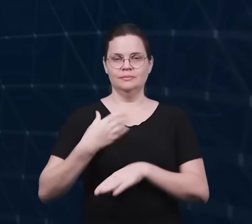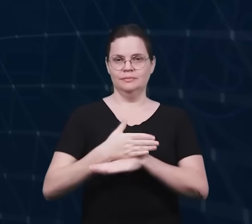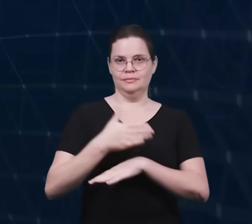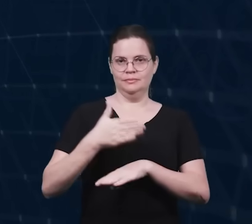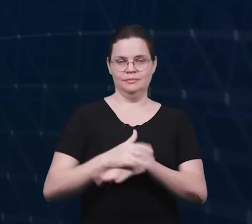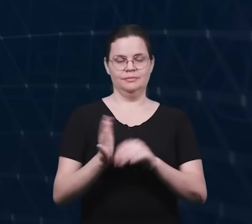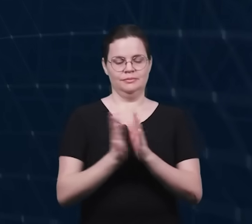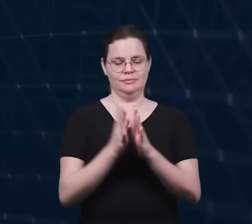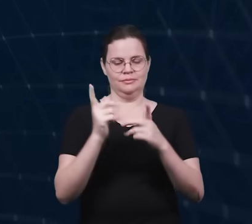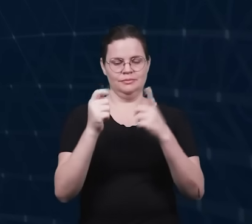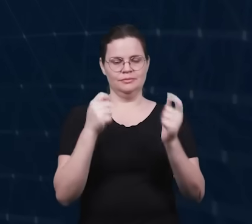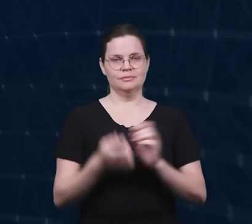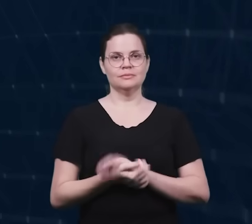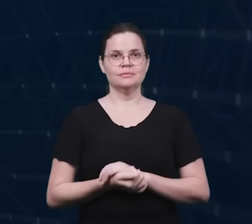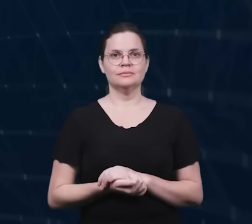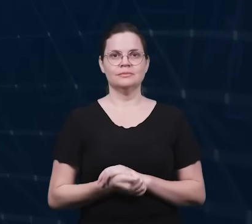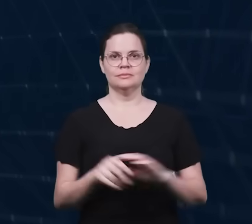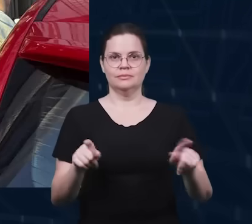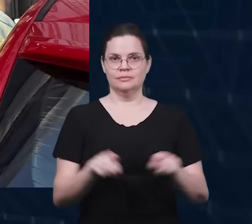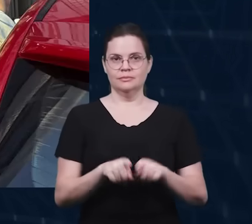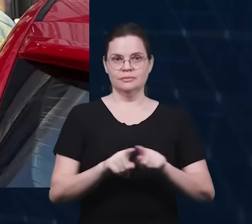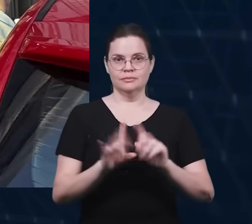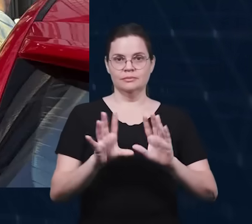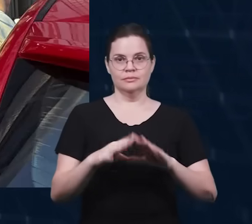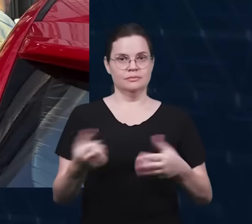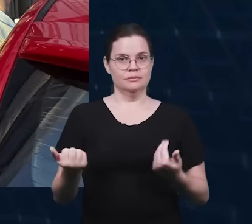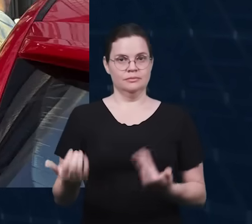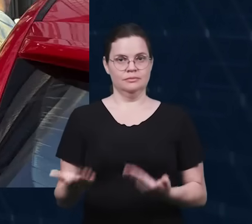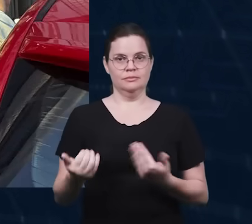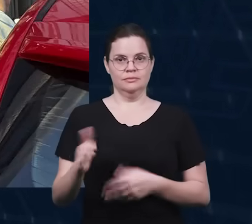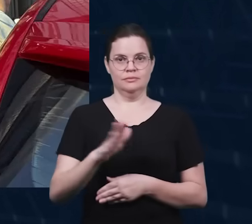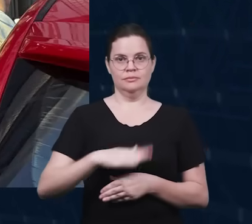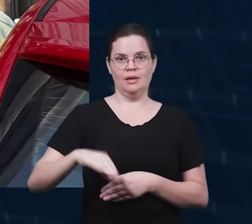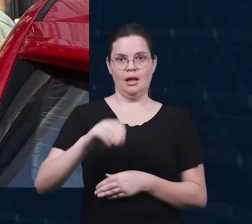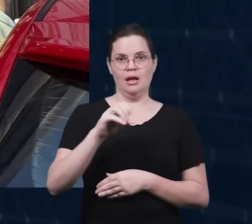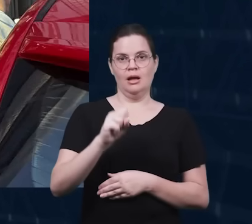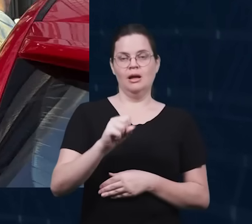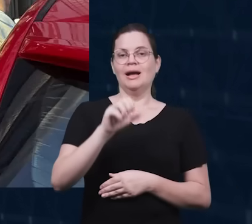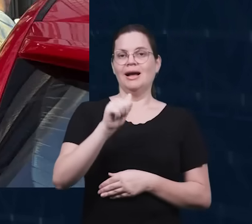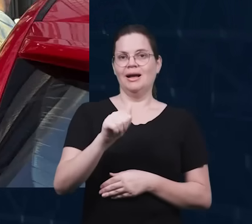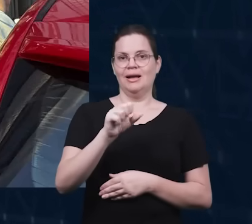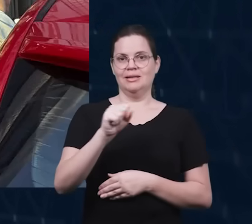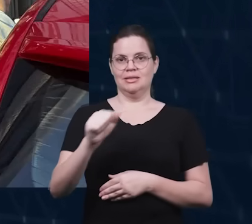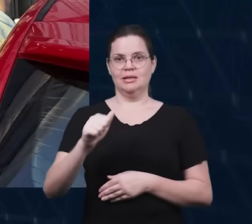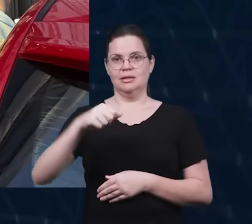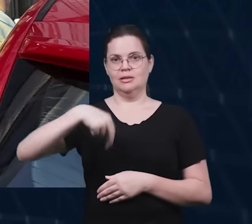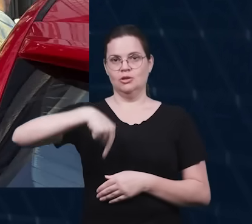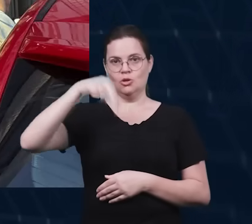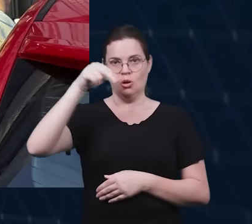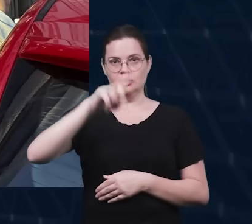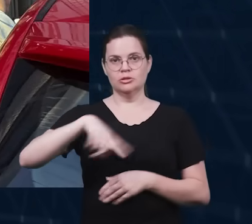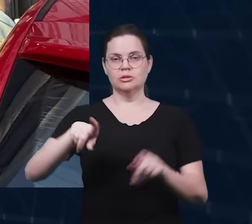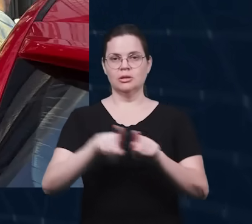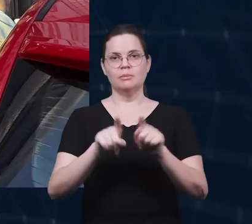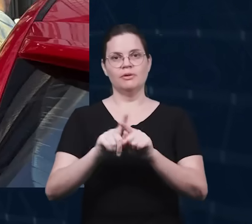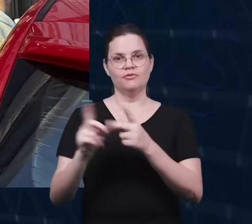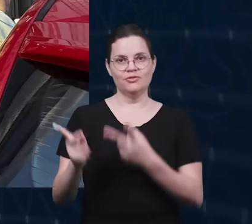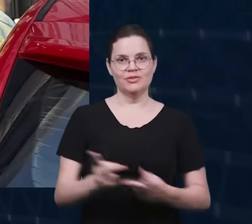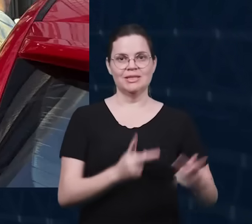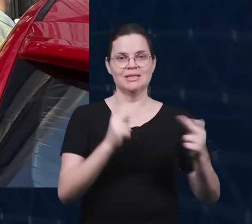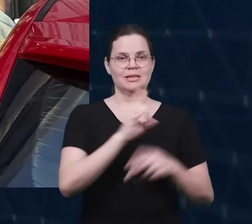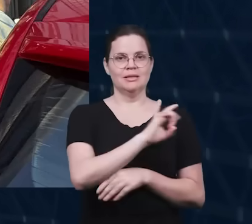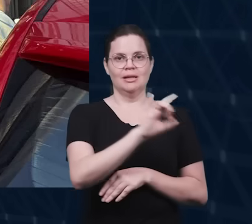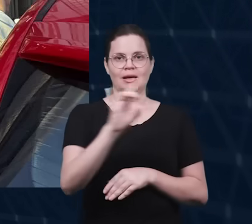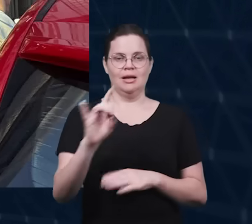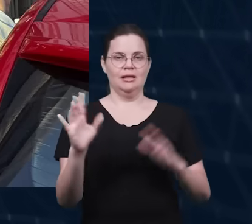irmãos entraram. Louvado seja o Senhor. E os jovens da micro-região da Asa Norte também realizaram uma caravana de visitas aos